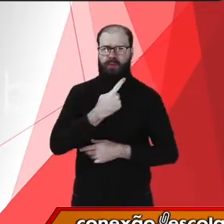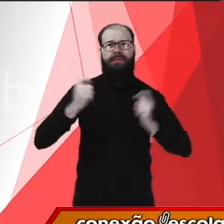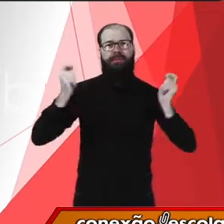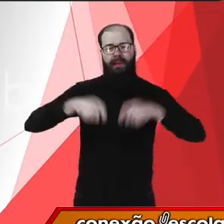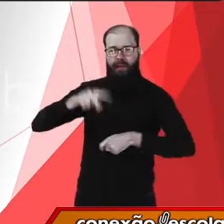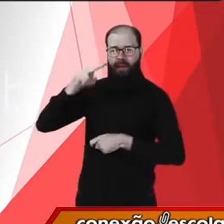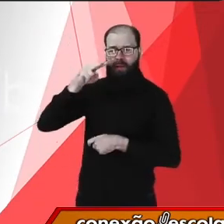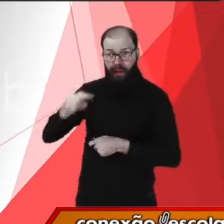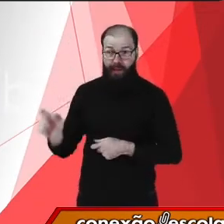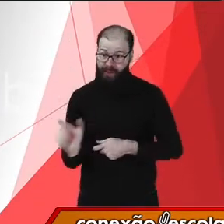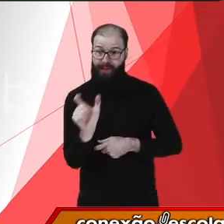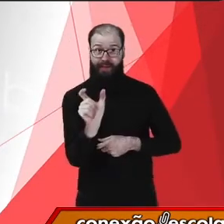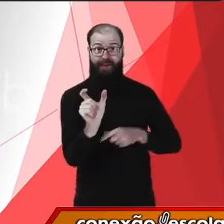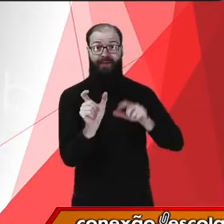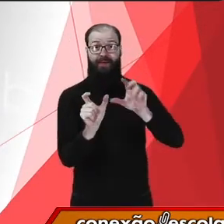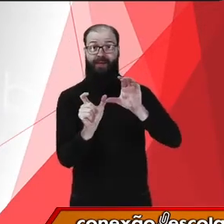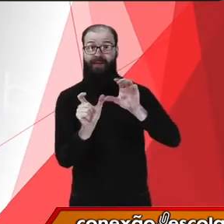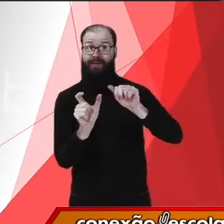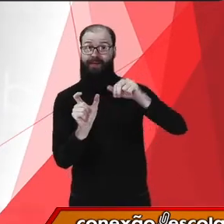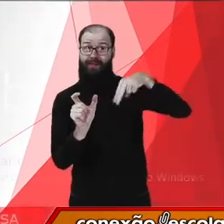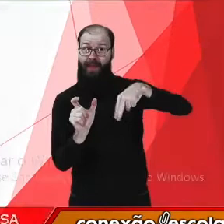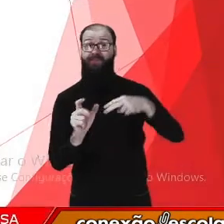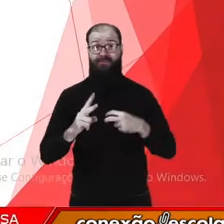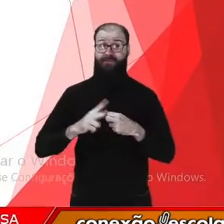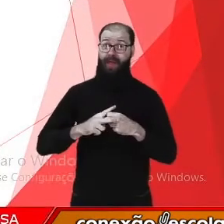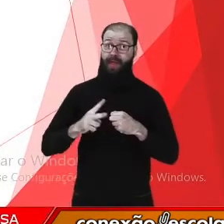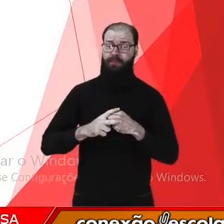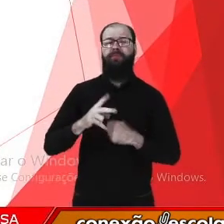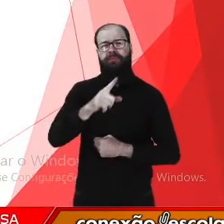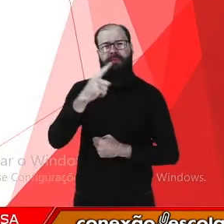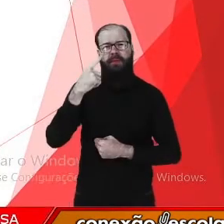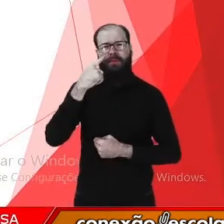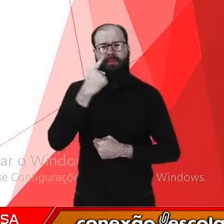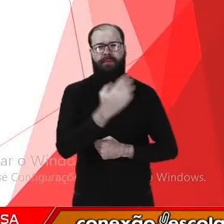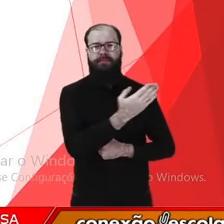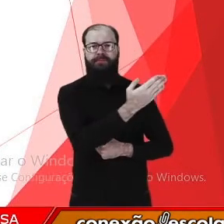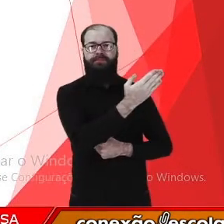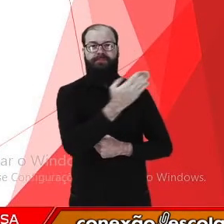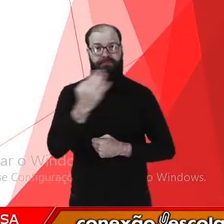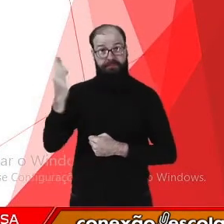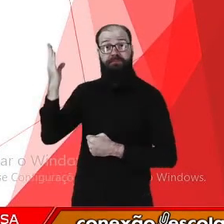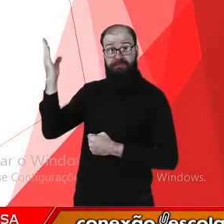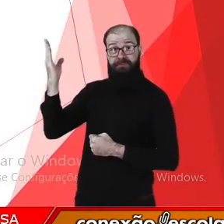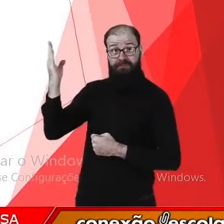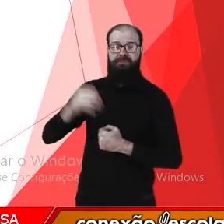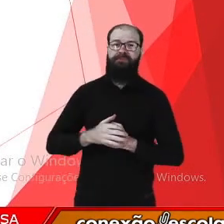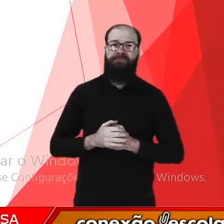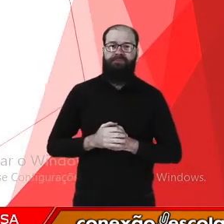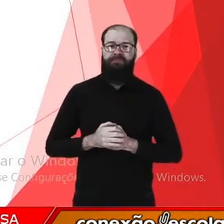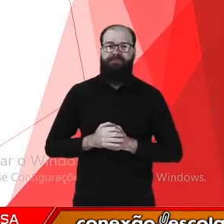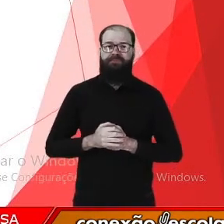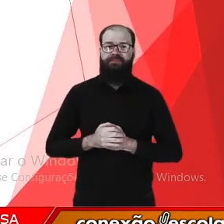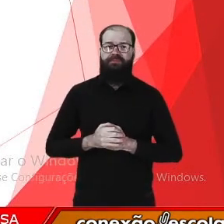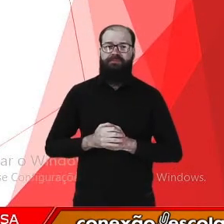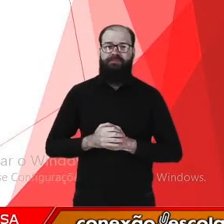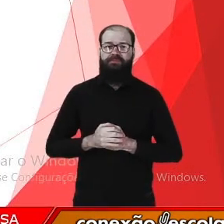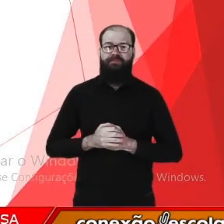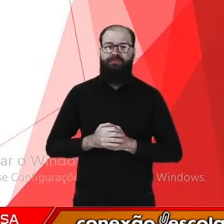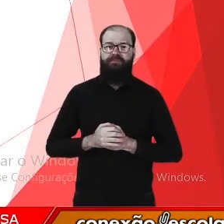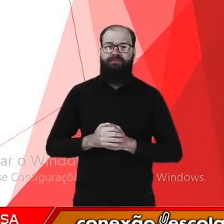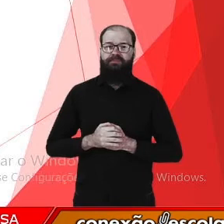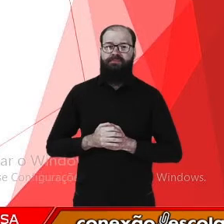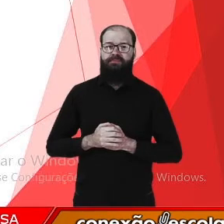o verbo can sendo utilizado. Veja bem essa imagem e olha a frase. She can